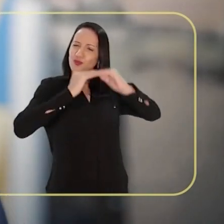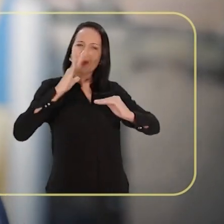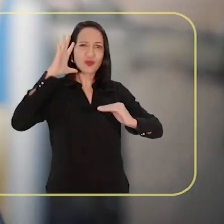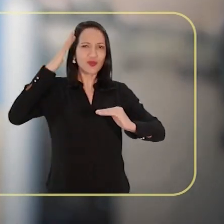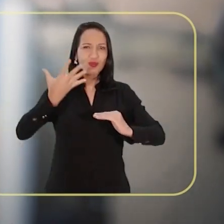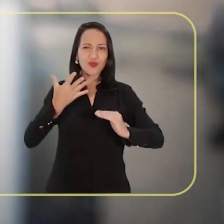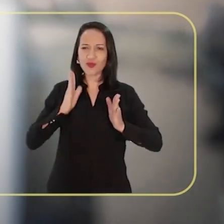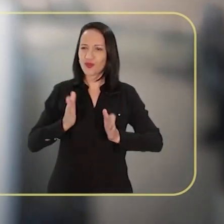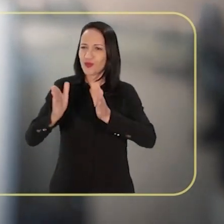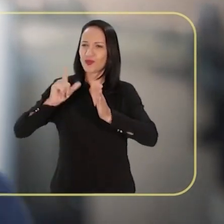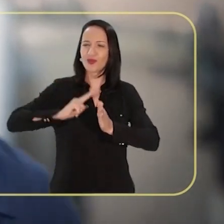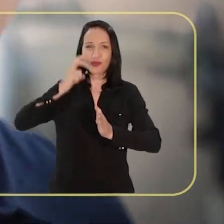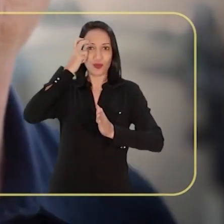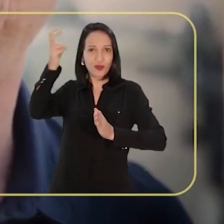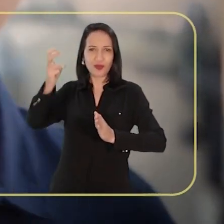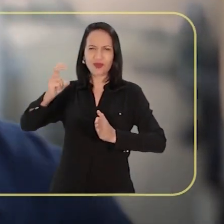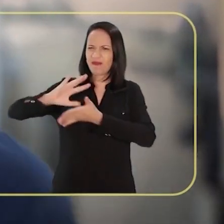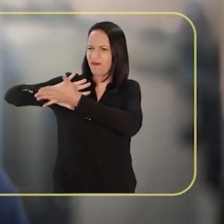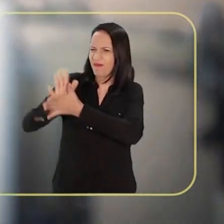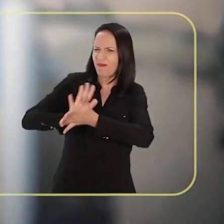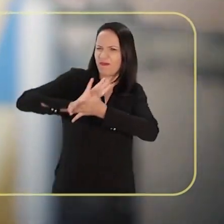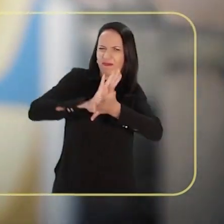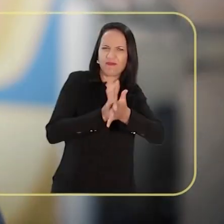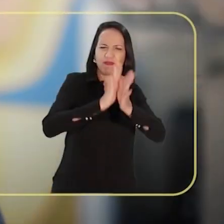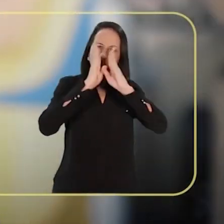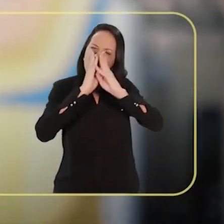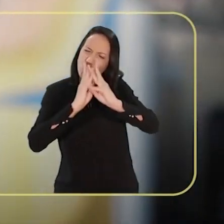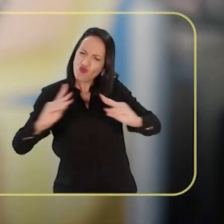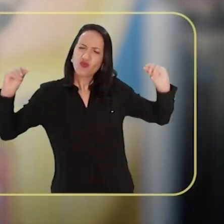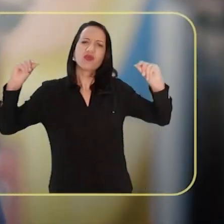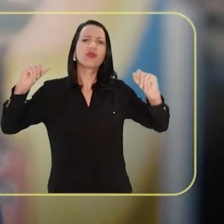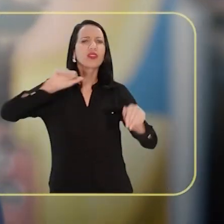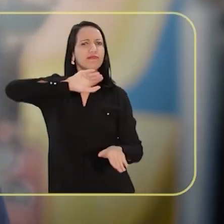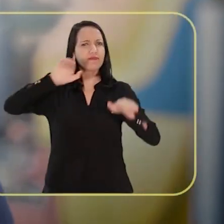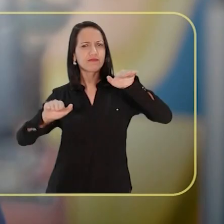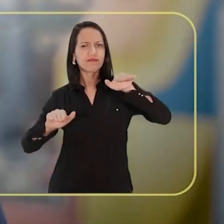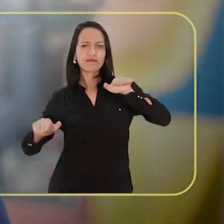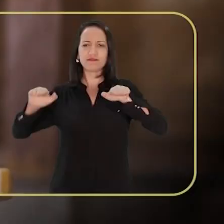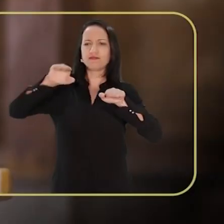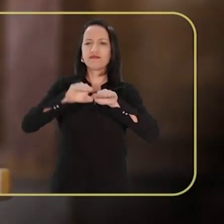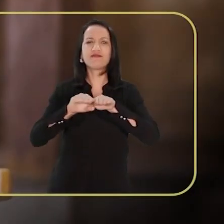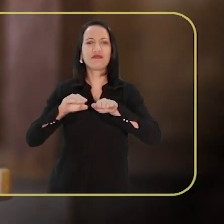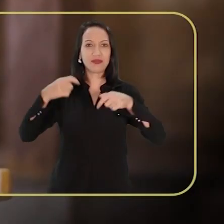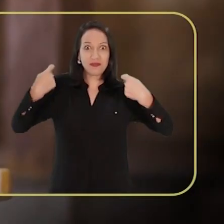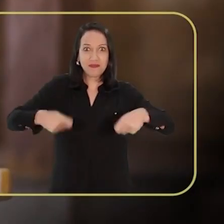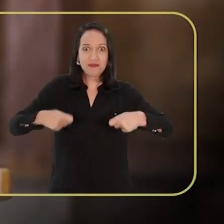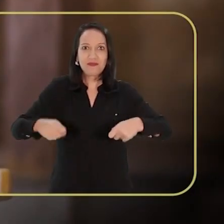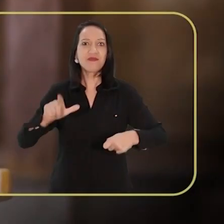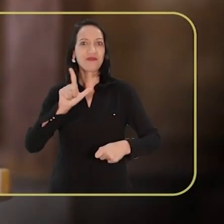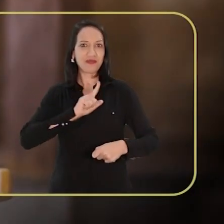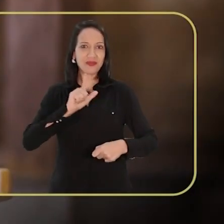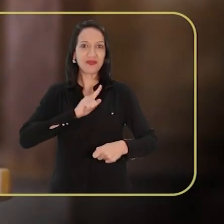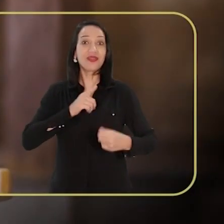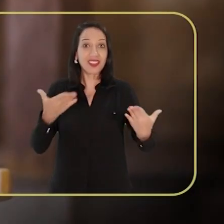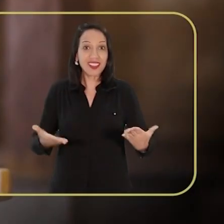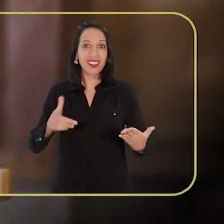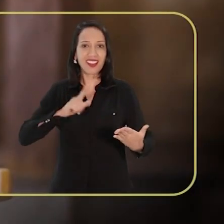caminhos e soluções inteligentes para acabar com todas as formas de desrespeito com as mulheres. A gente precisa